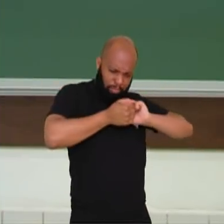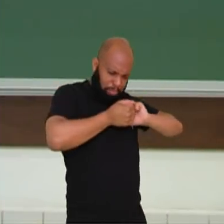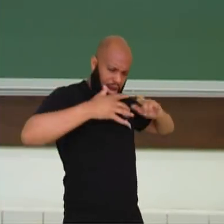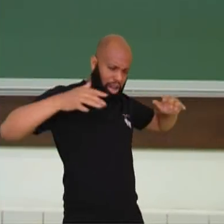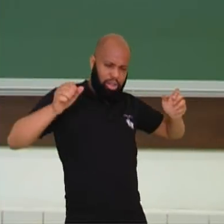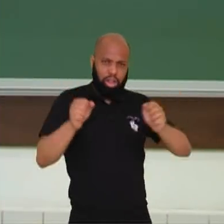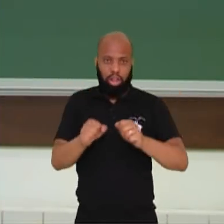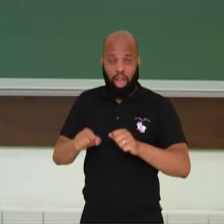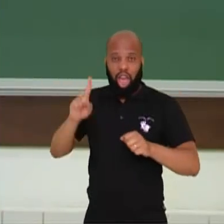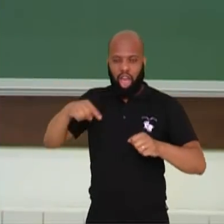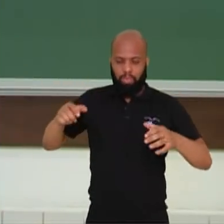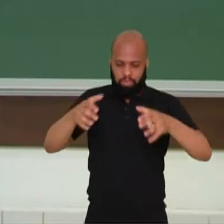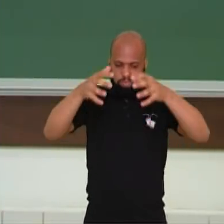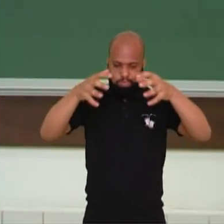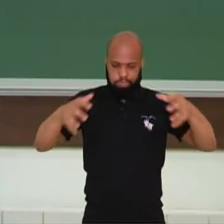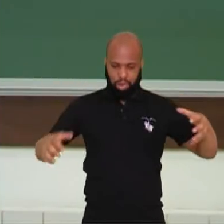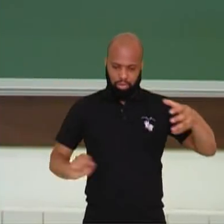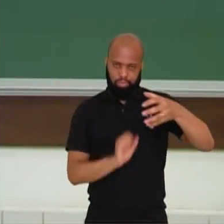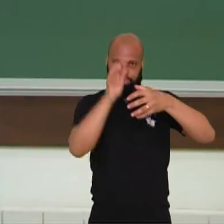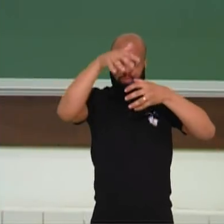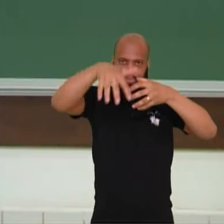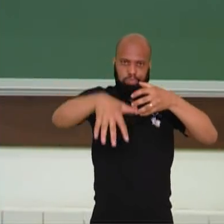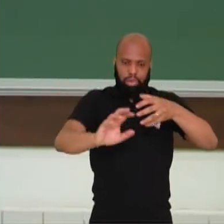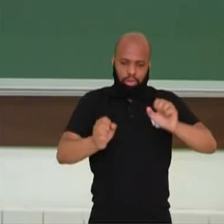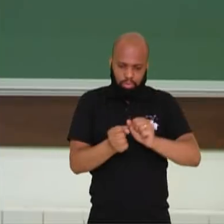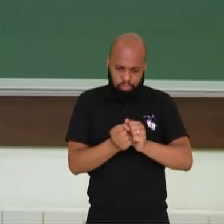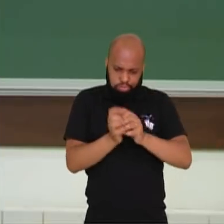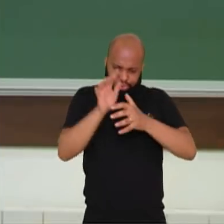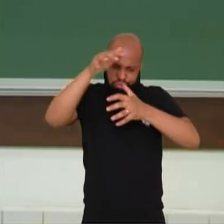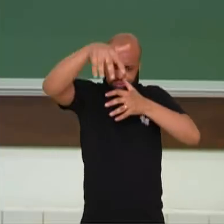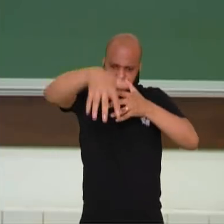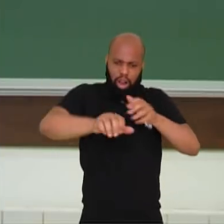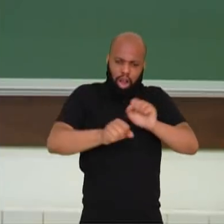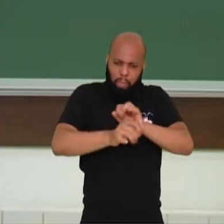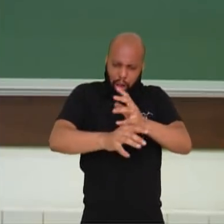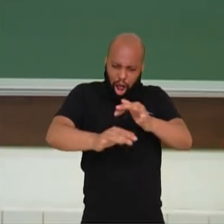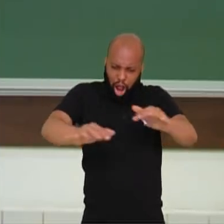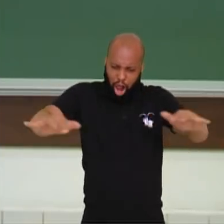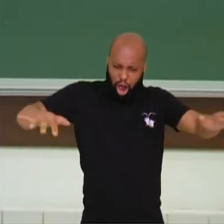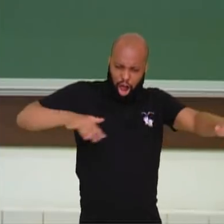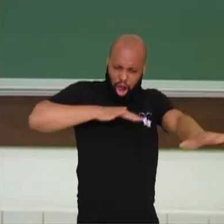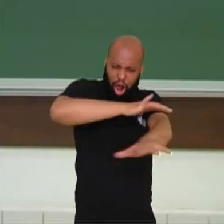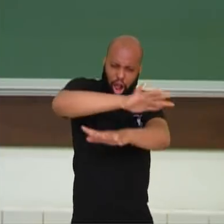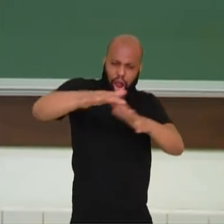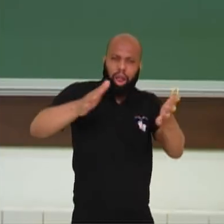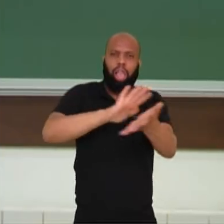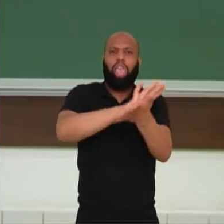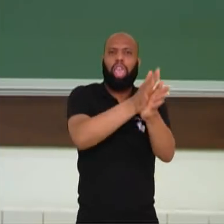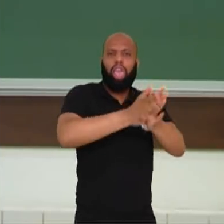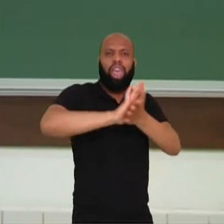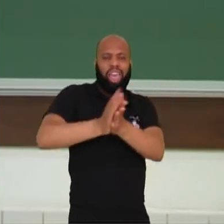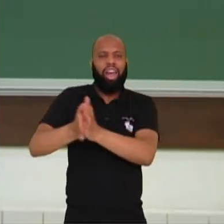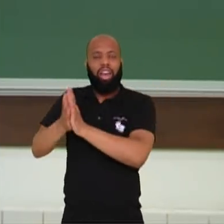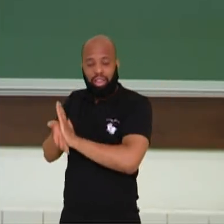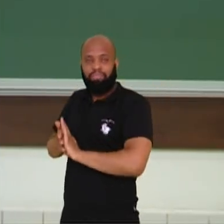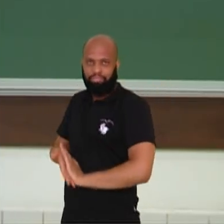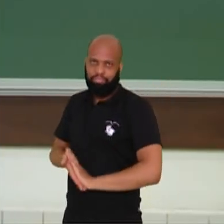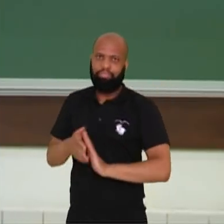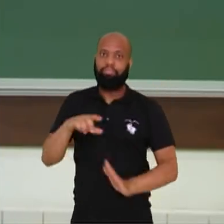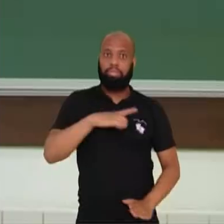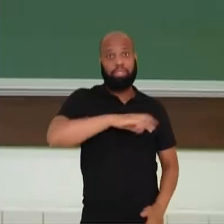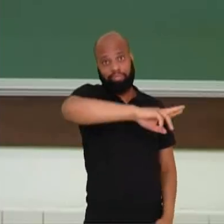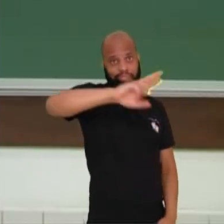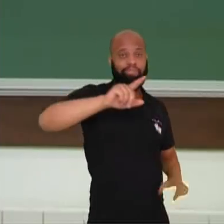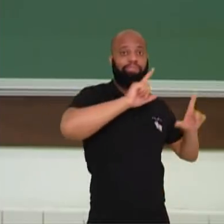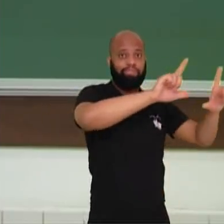um vulcão lá na Península Itálica. Foi bastante conservada, por isso nós temos muitas obras de arte do período